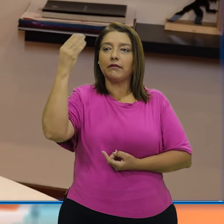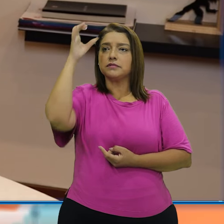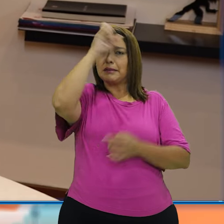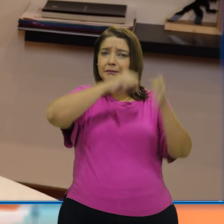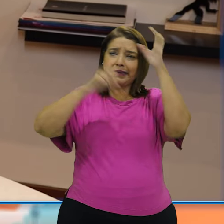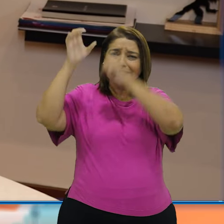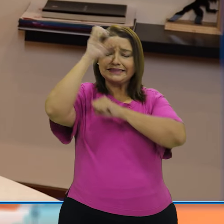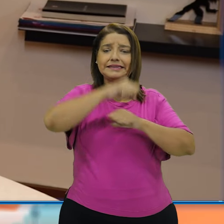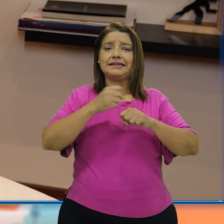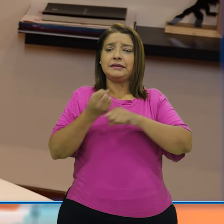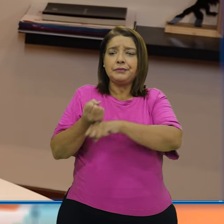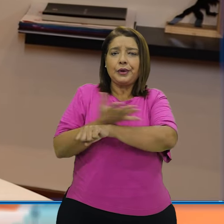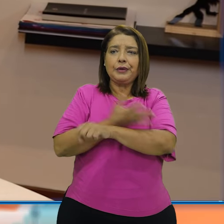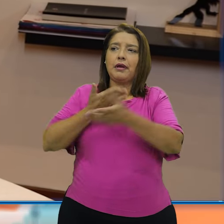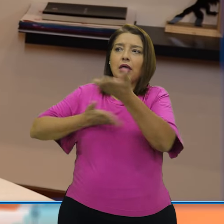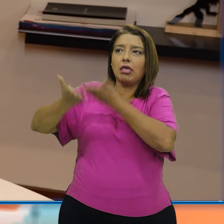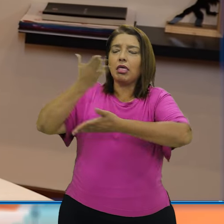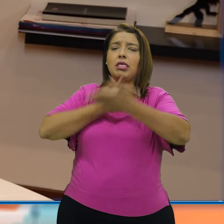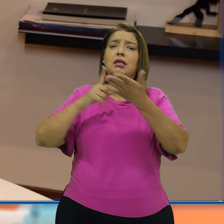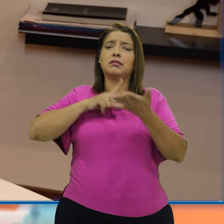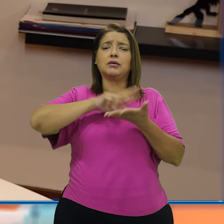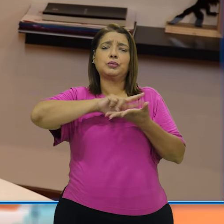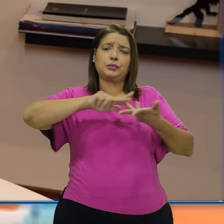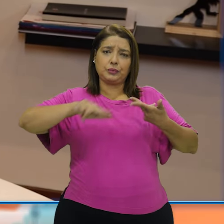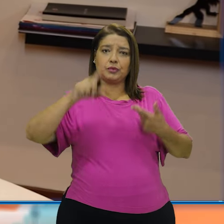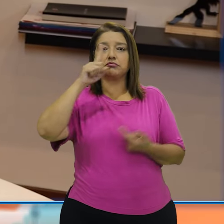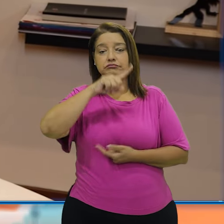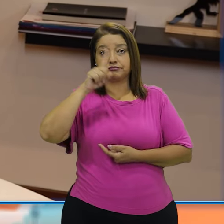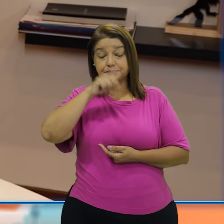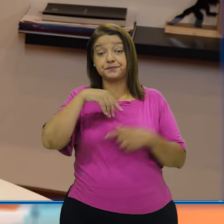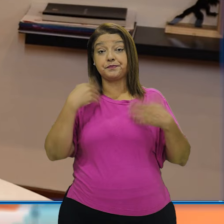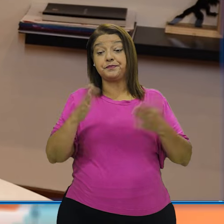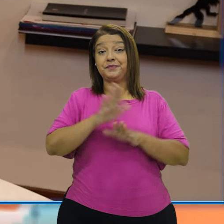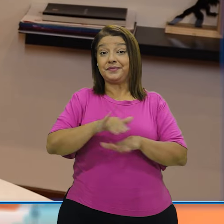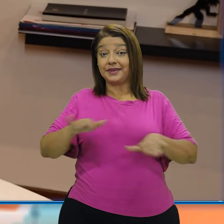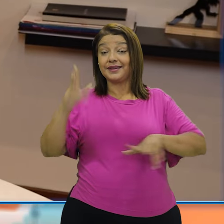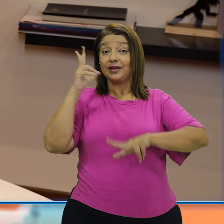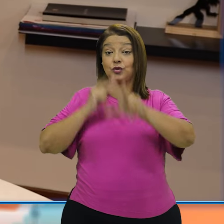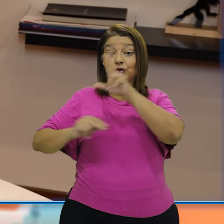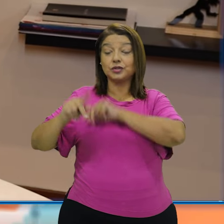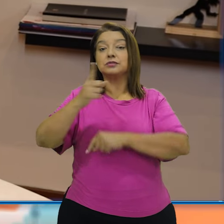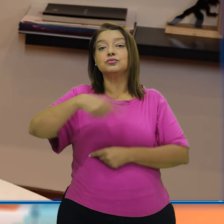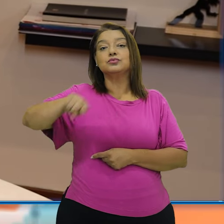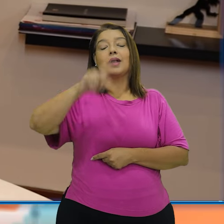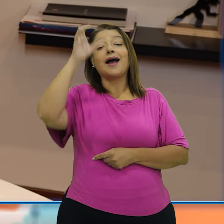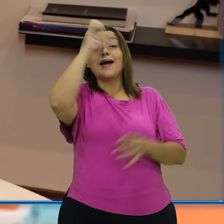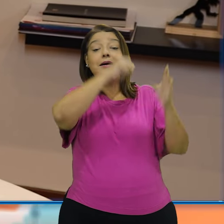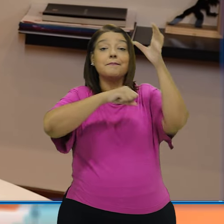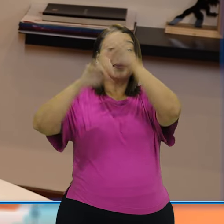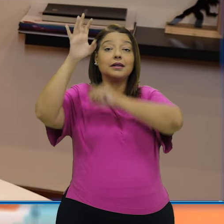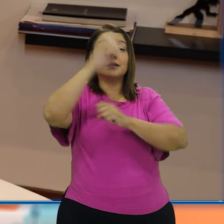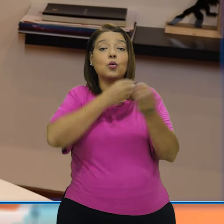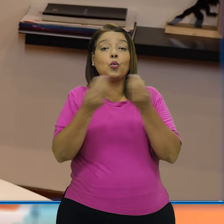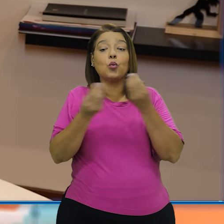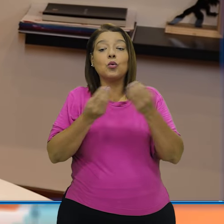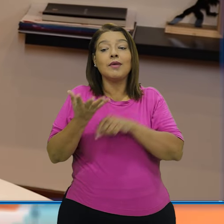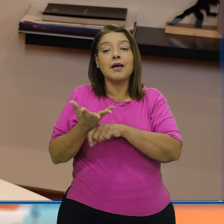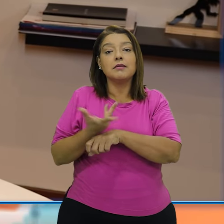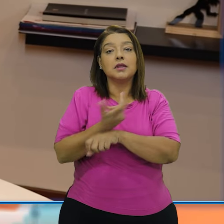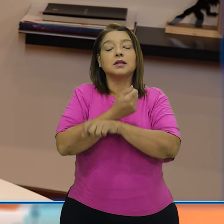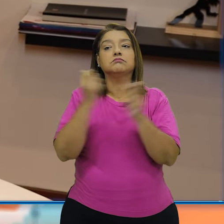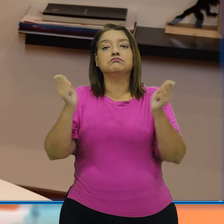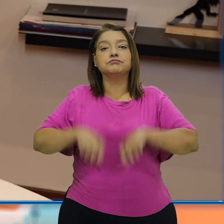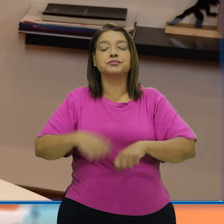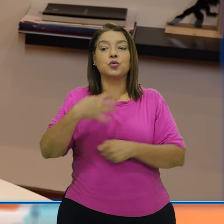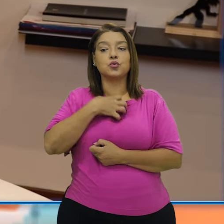regulação emocional e outros. Além disso, as crianças e os adolescentes eles ainda estão no processo de aprender habilidades de regulação